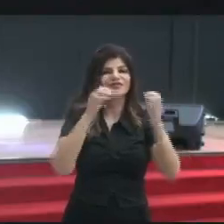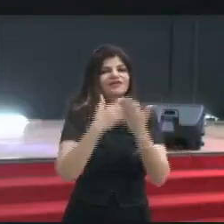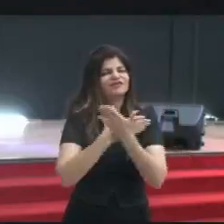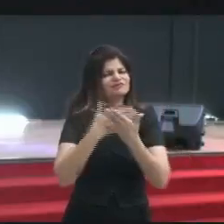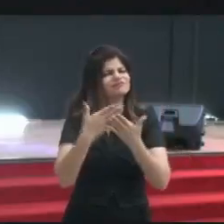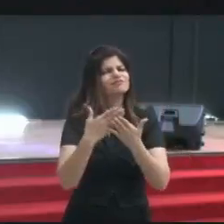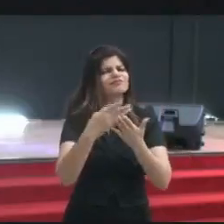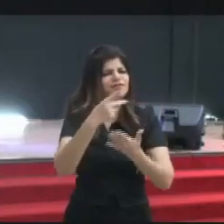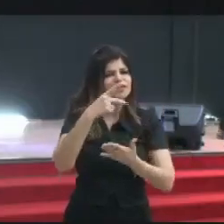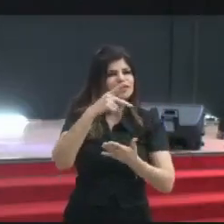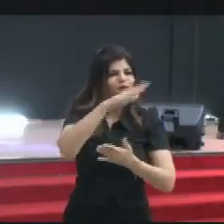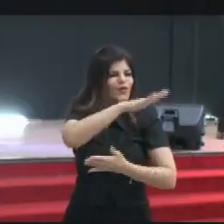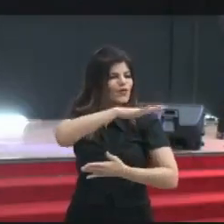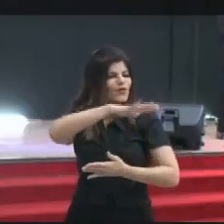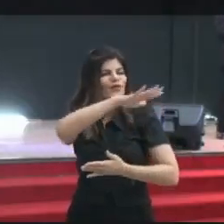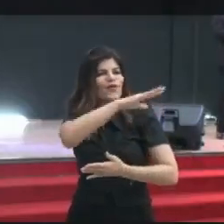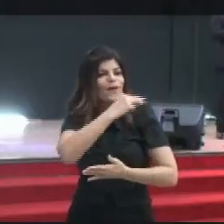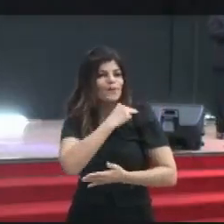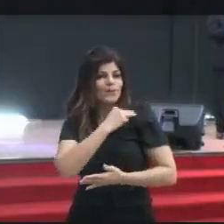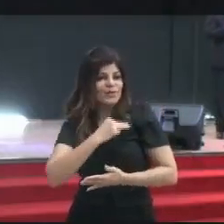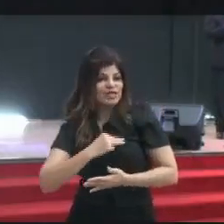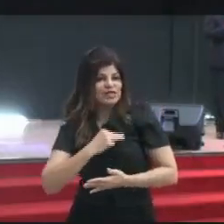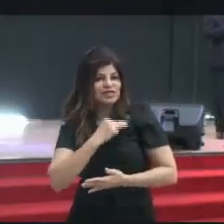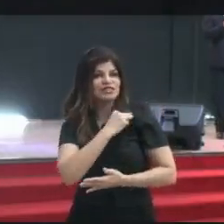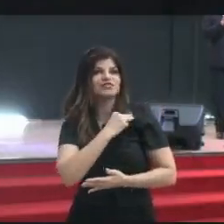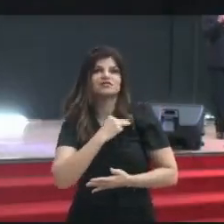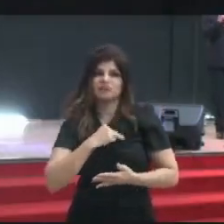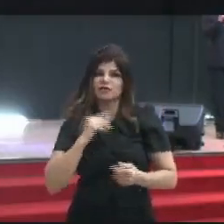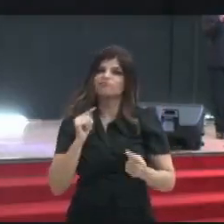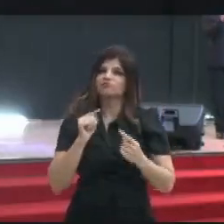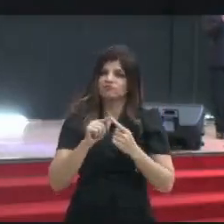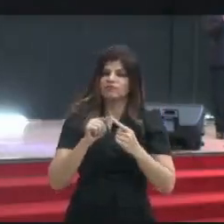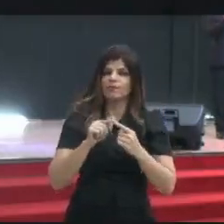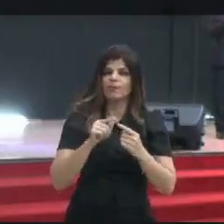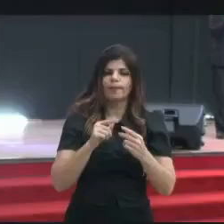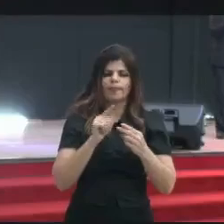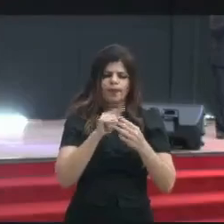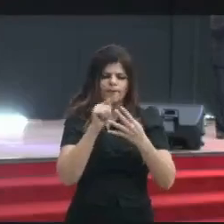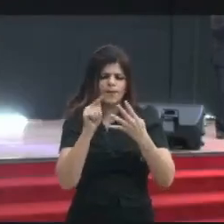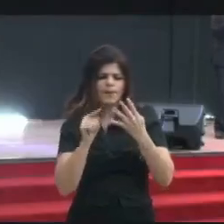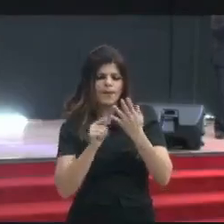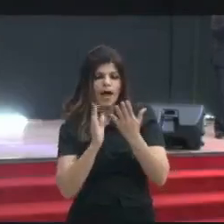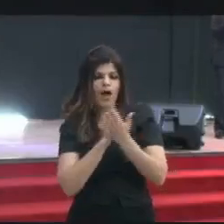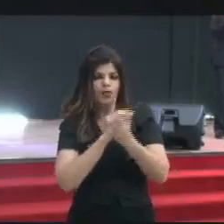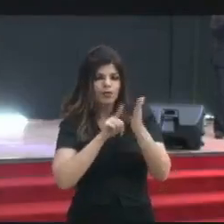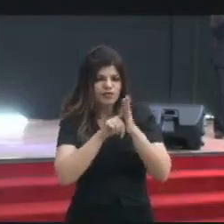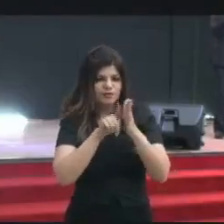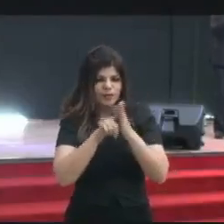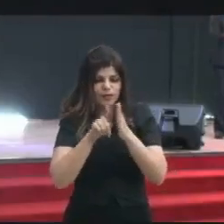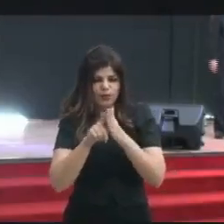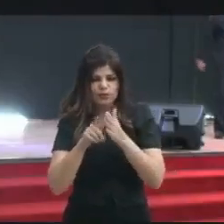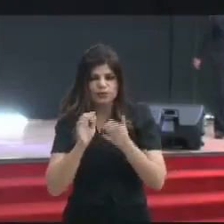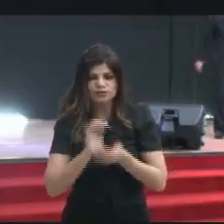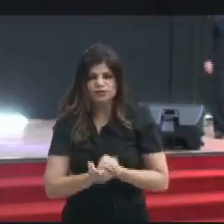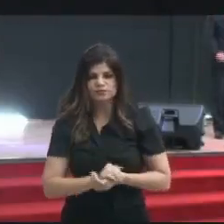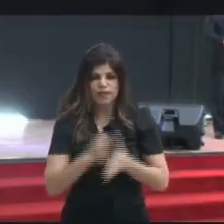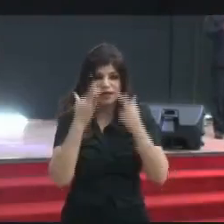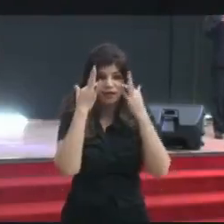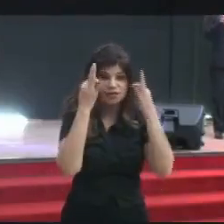o seu campo missionário. Deixe-me fazer algumas perguntas a você esta noite. Preste